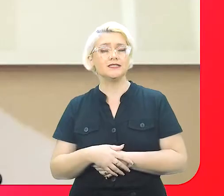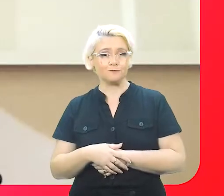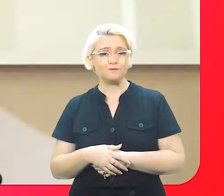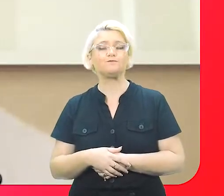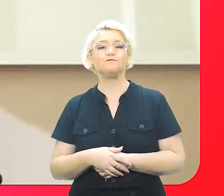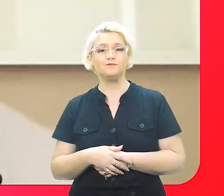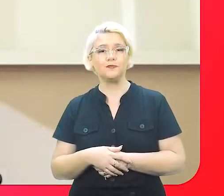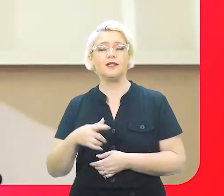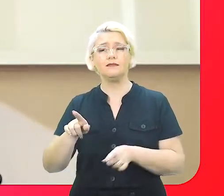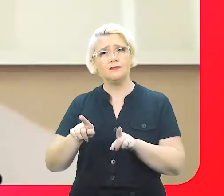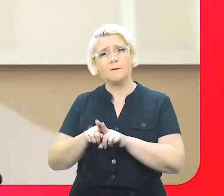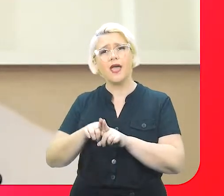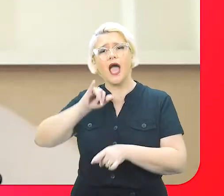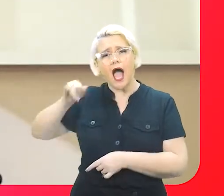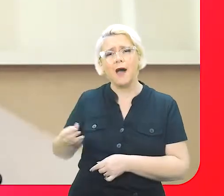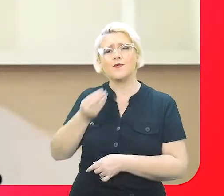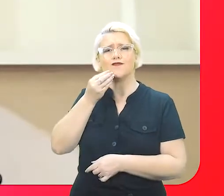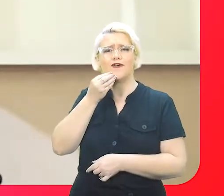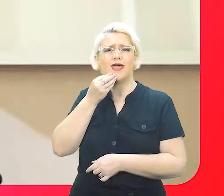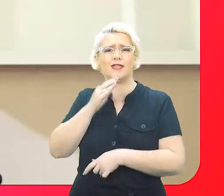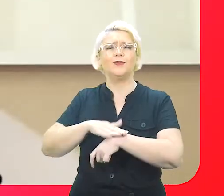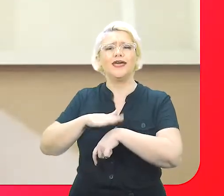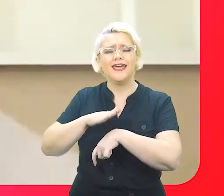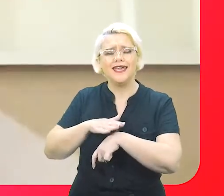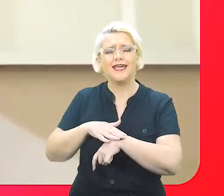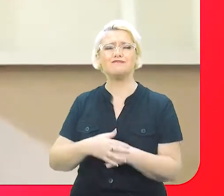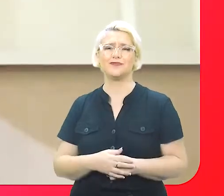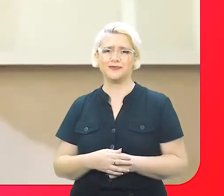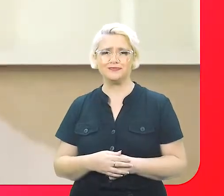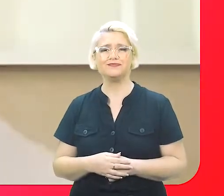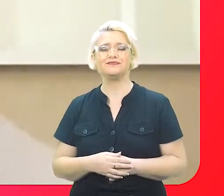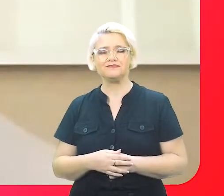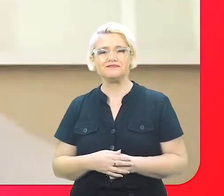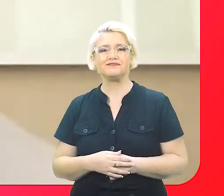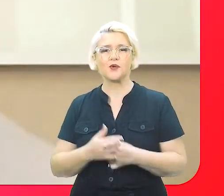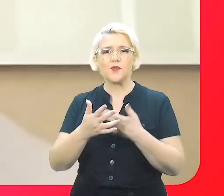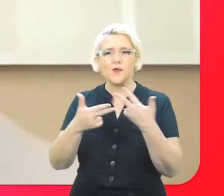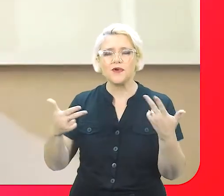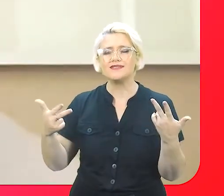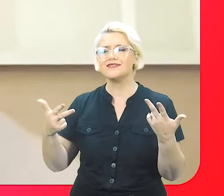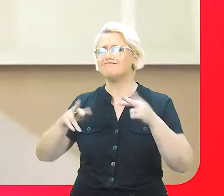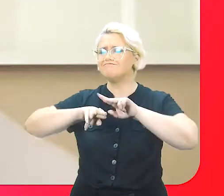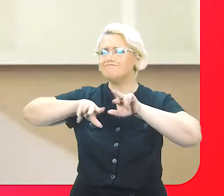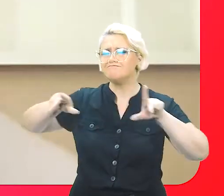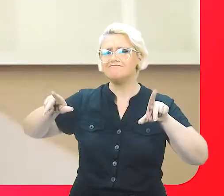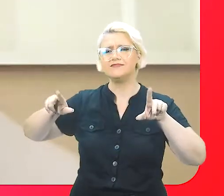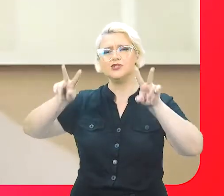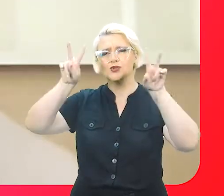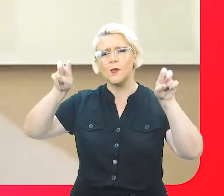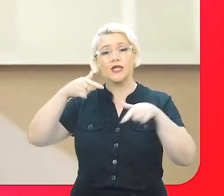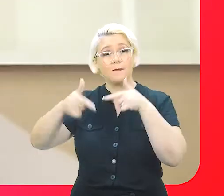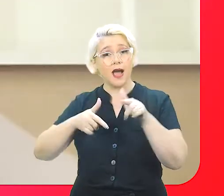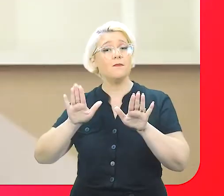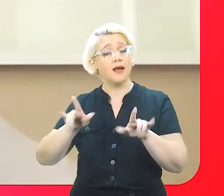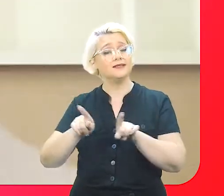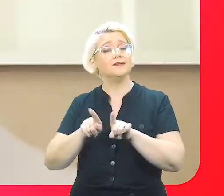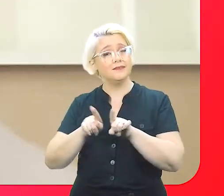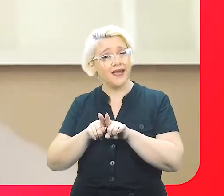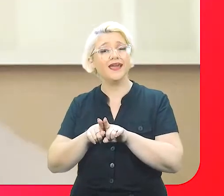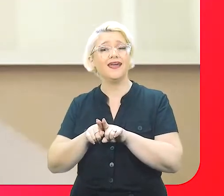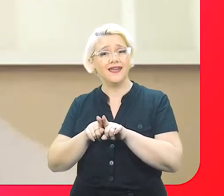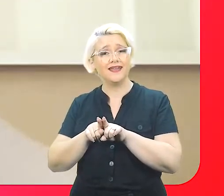tem aproveitado bastante o tempo com muita coisa ligada ao trabalho, mas